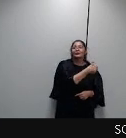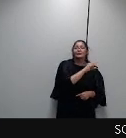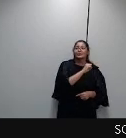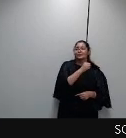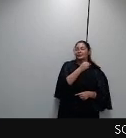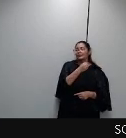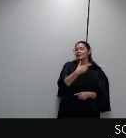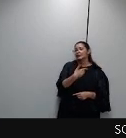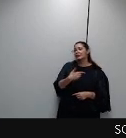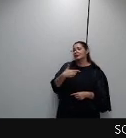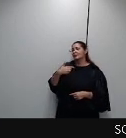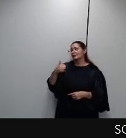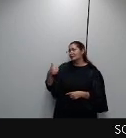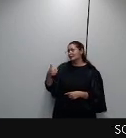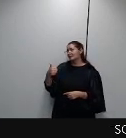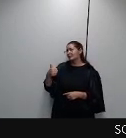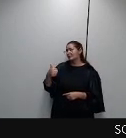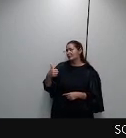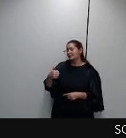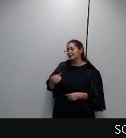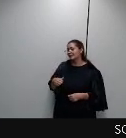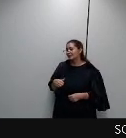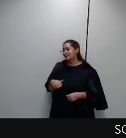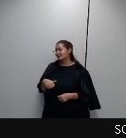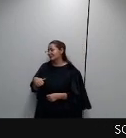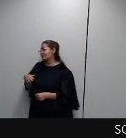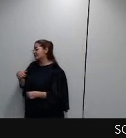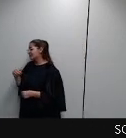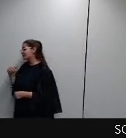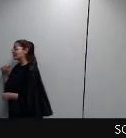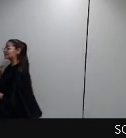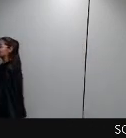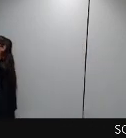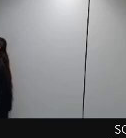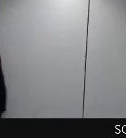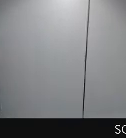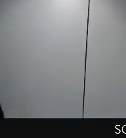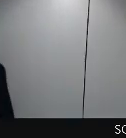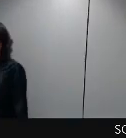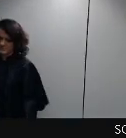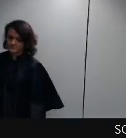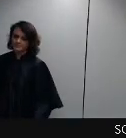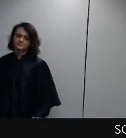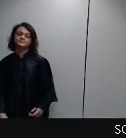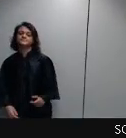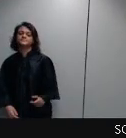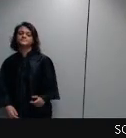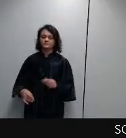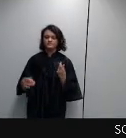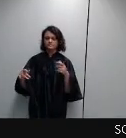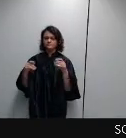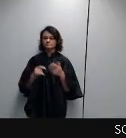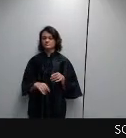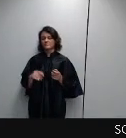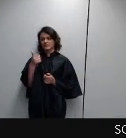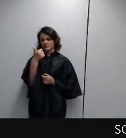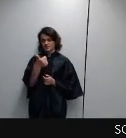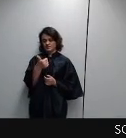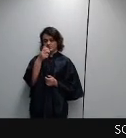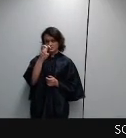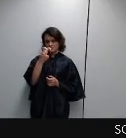99 agravo interno RM s71 910 embaixo declaração noroeste de 1577